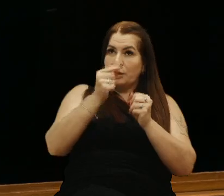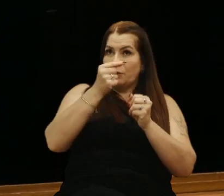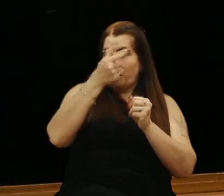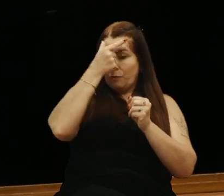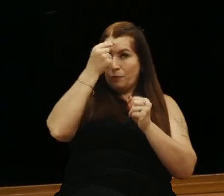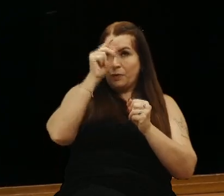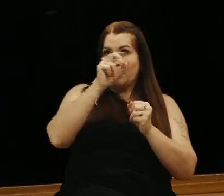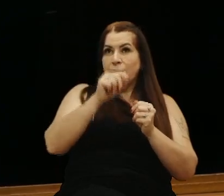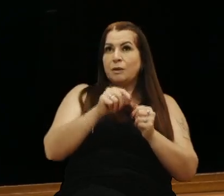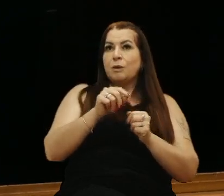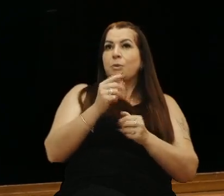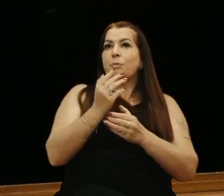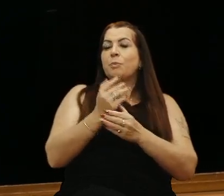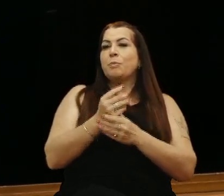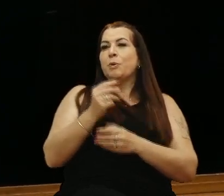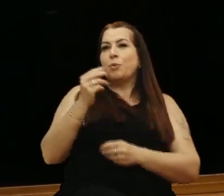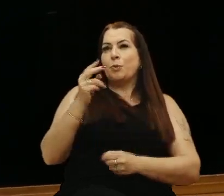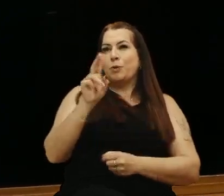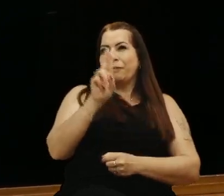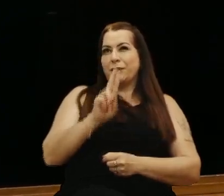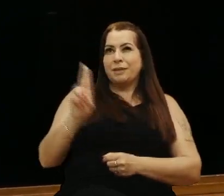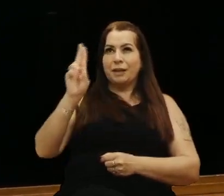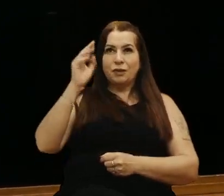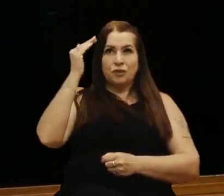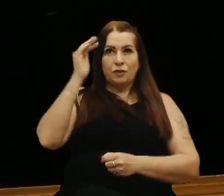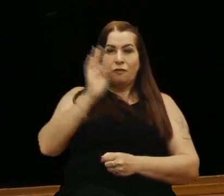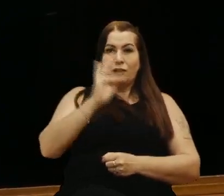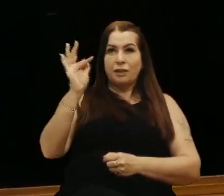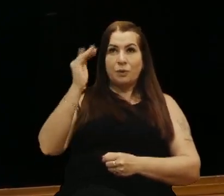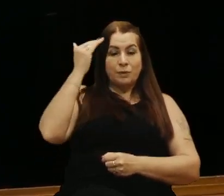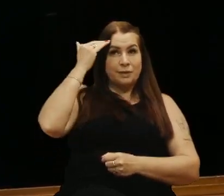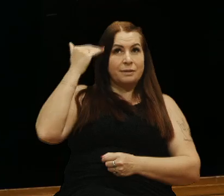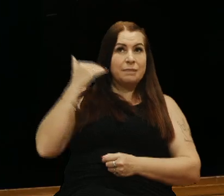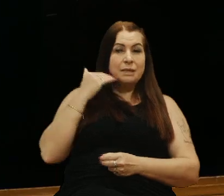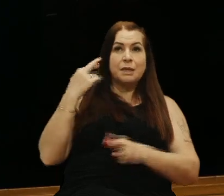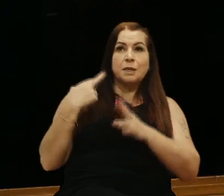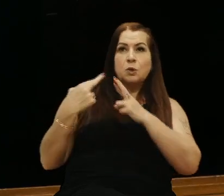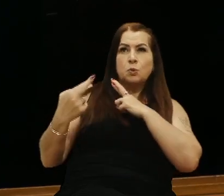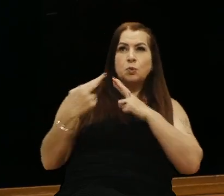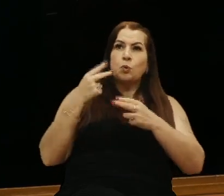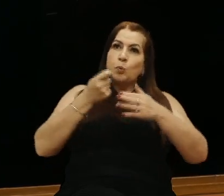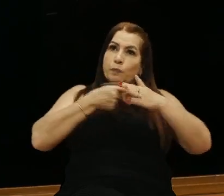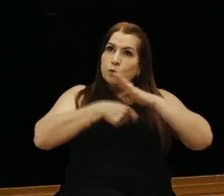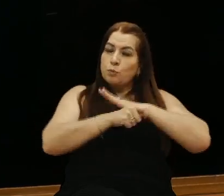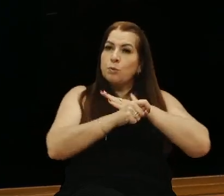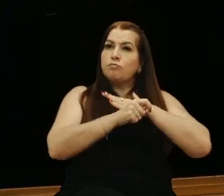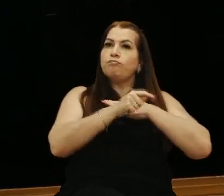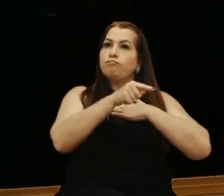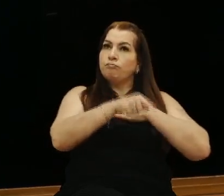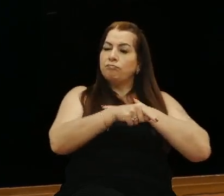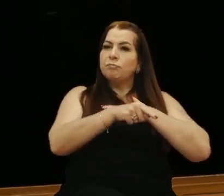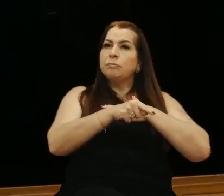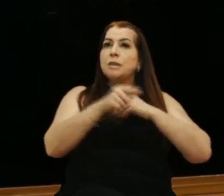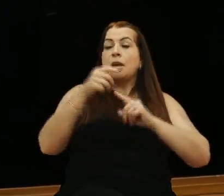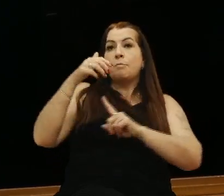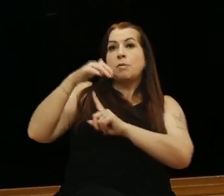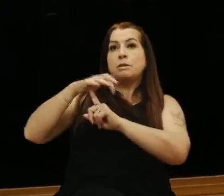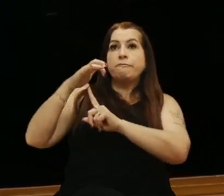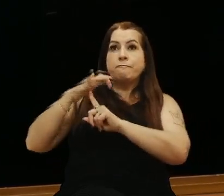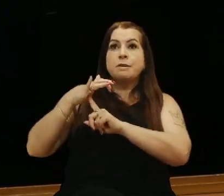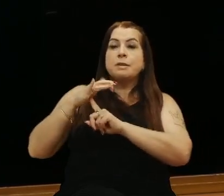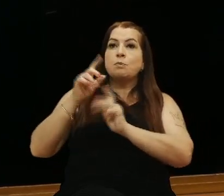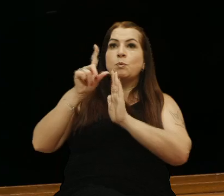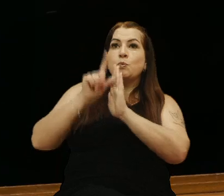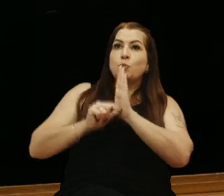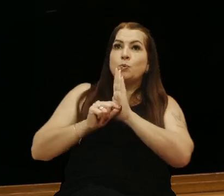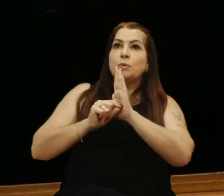pela Universidade Federal de Santa Maria, que correlaciona o investimento do poder público em feiras com a